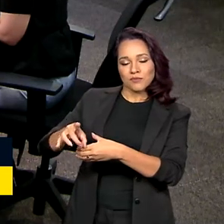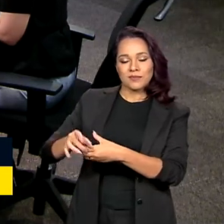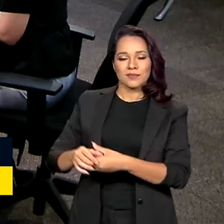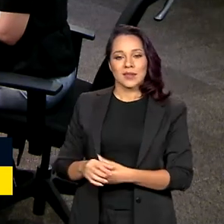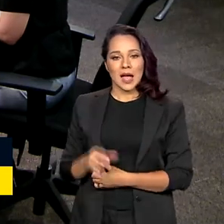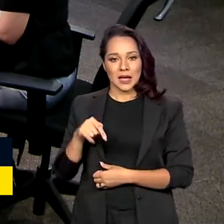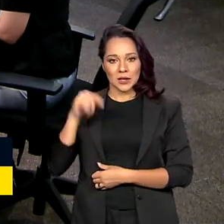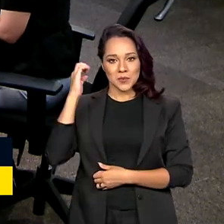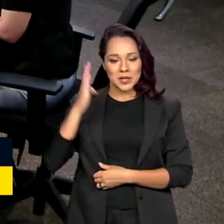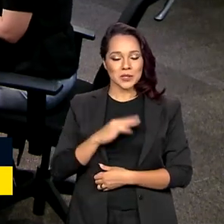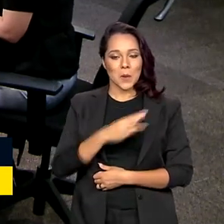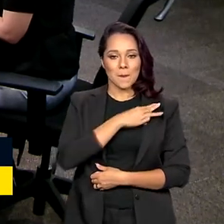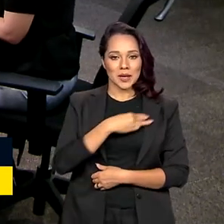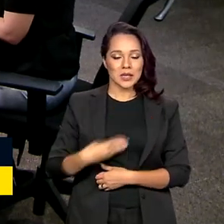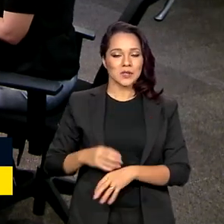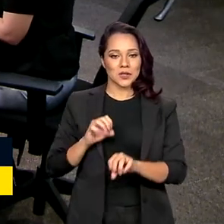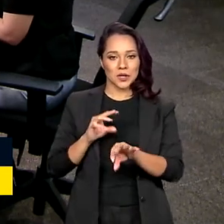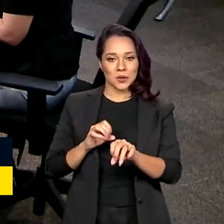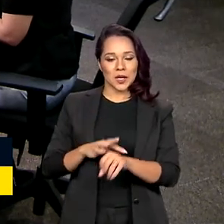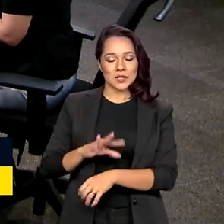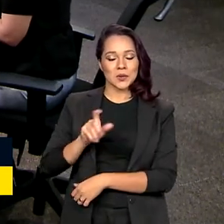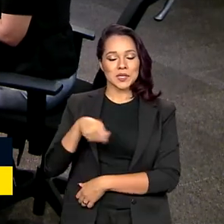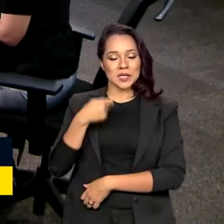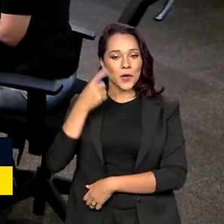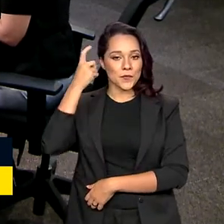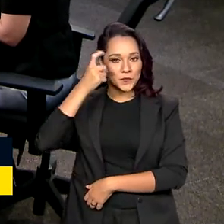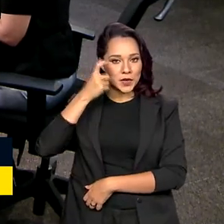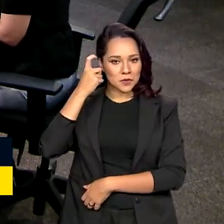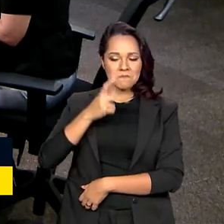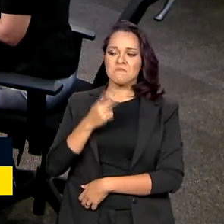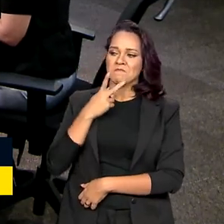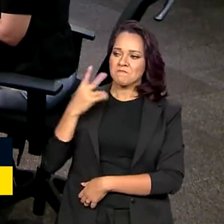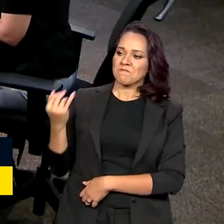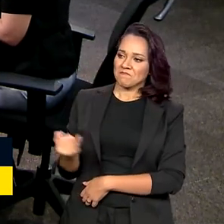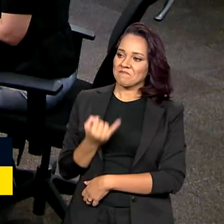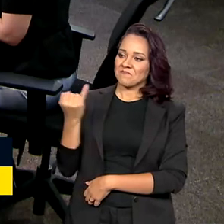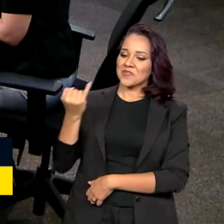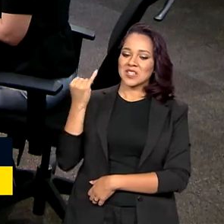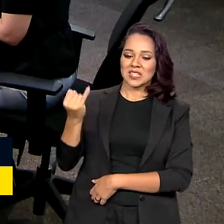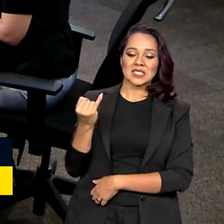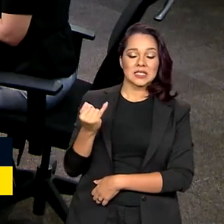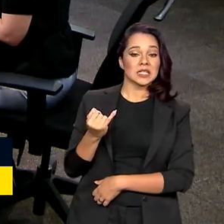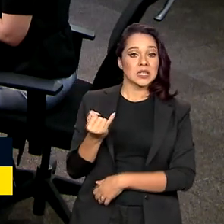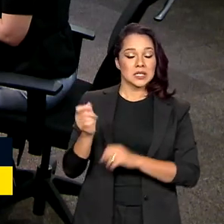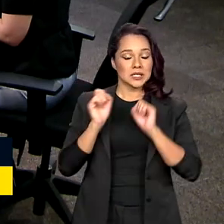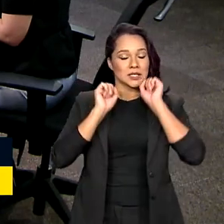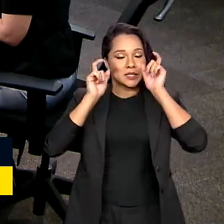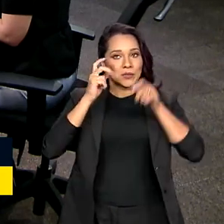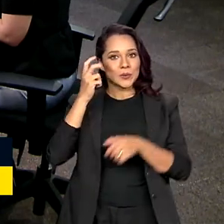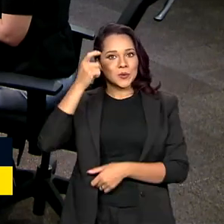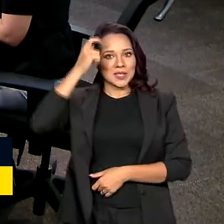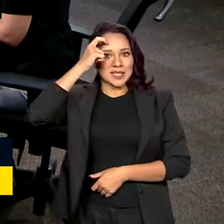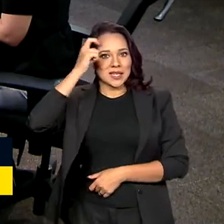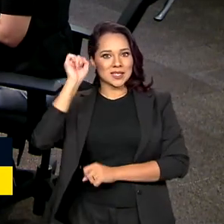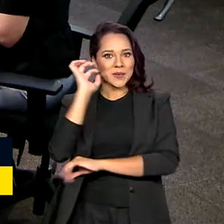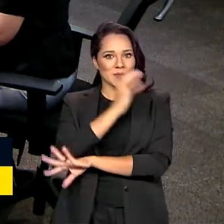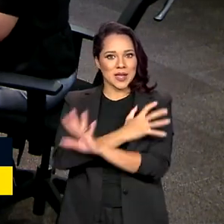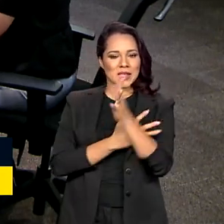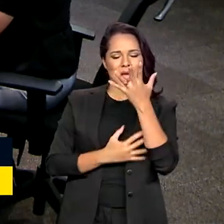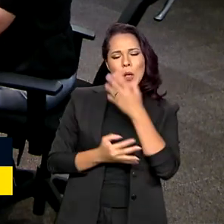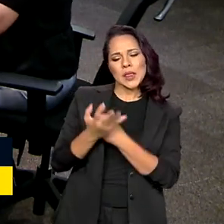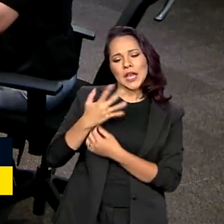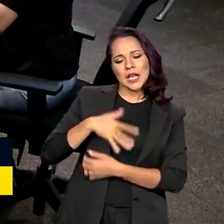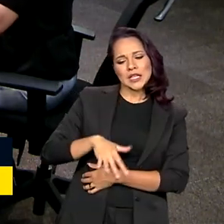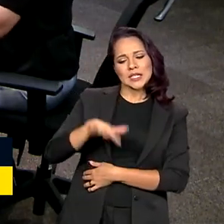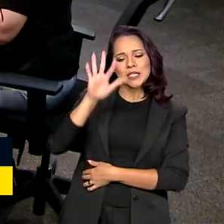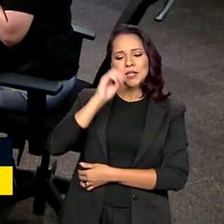no Brasil, o ministro da Educação, Vitor Godoy, ressaltou a importância de despertar a consciência ambiental desde cedo.